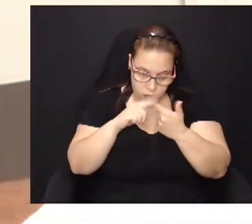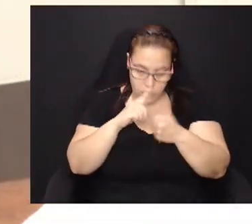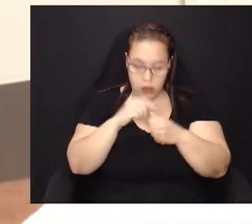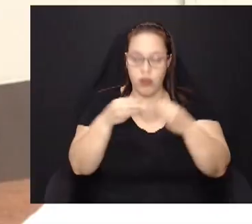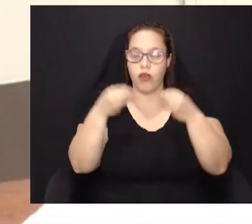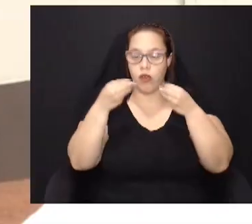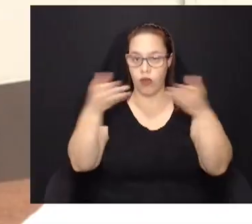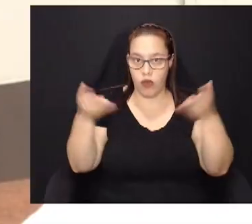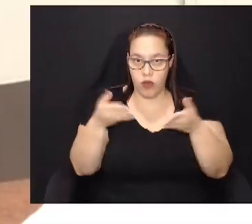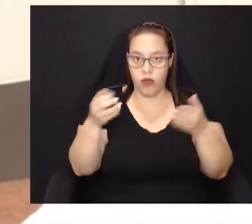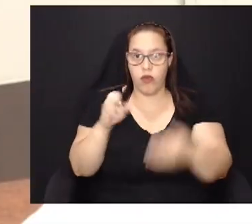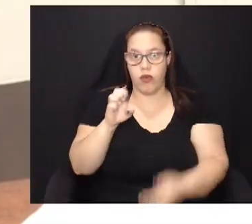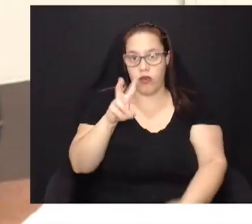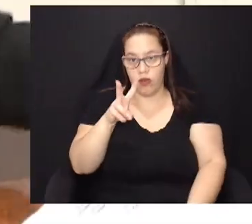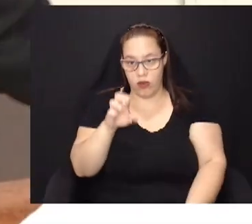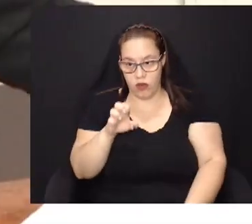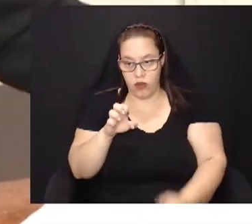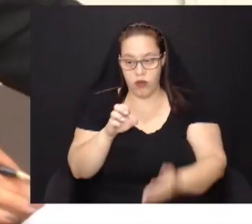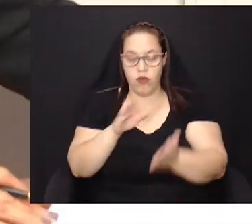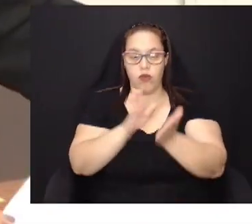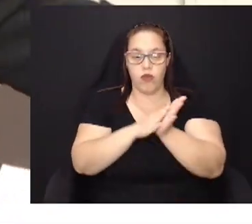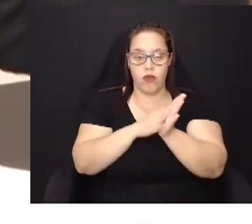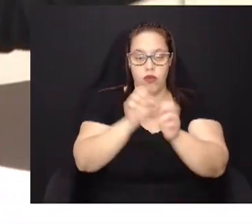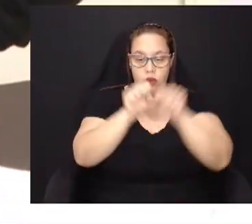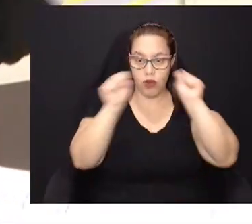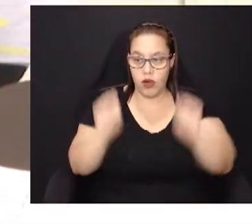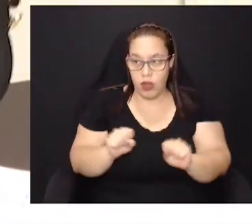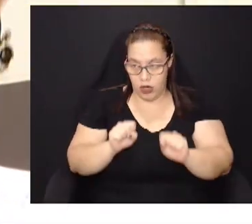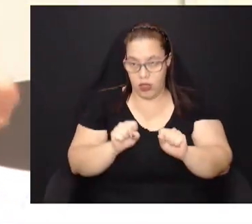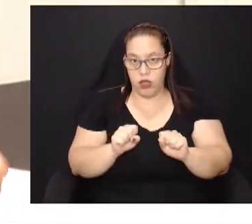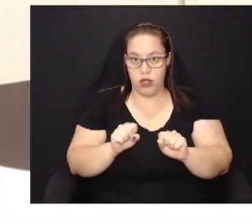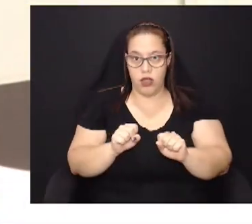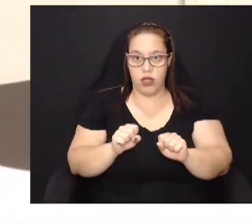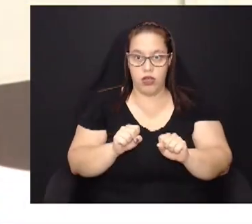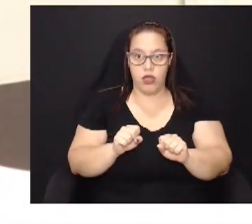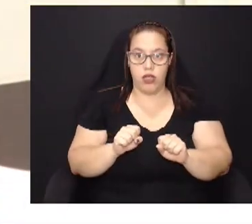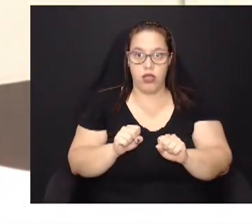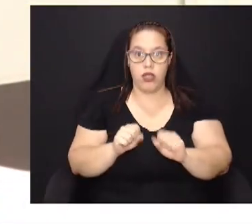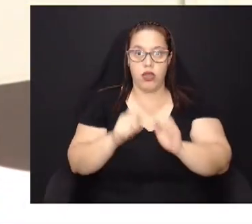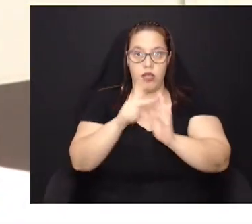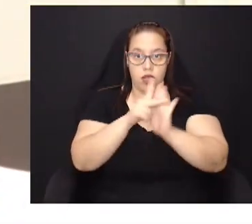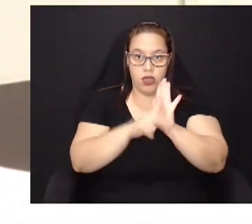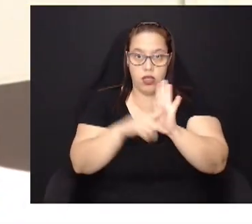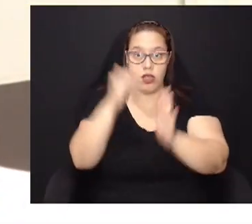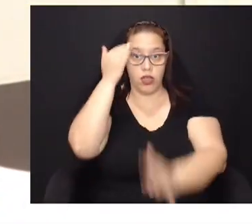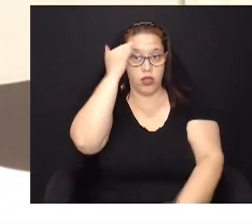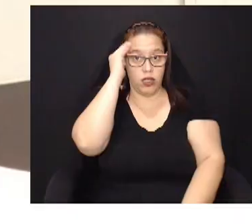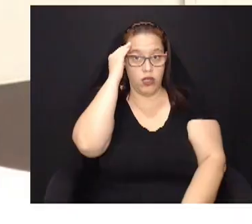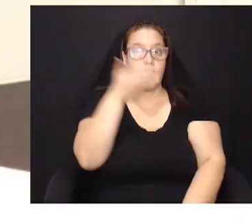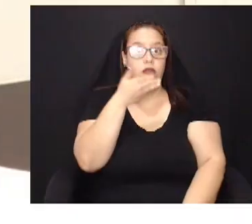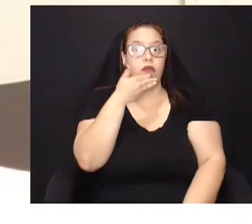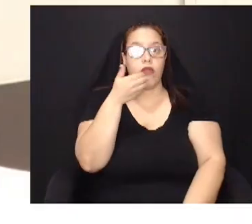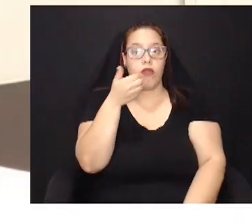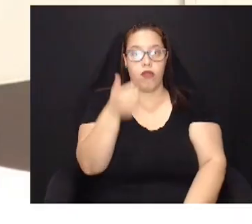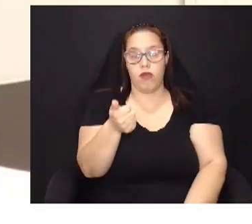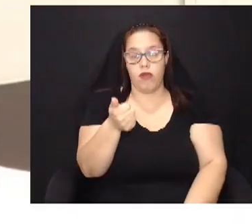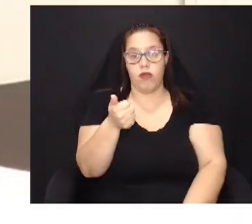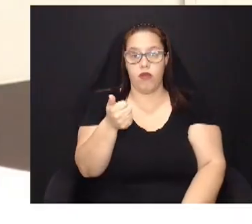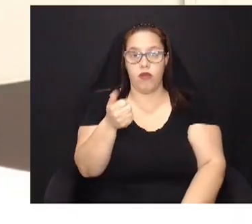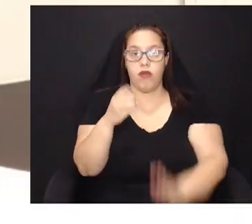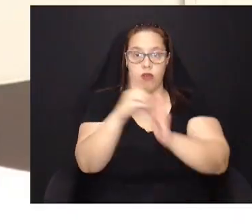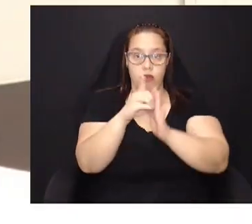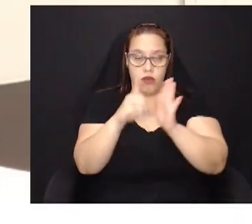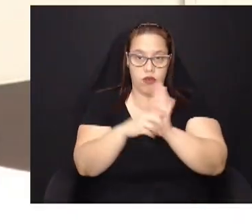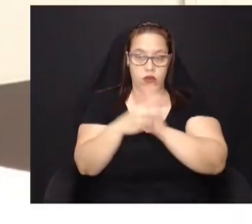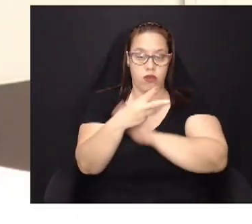o pedido do WAVE. E também, depois de explicar esse projeto, a gente queria entender um pouco melhor sobre o decreto de 26